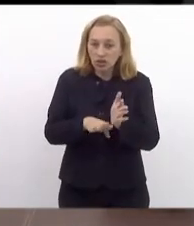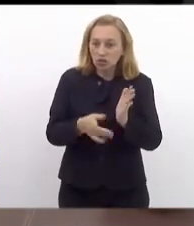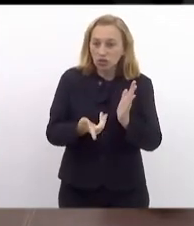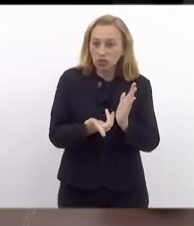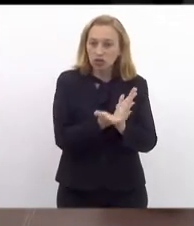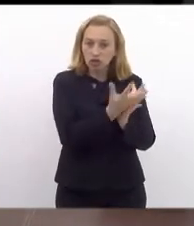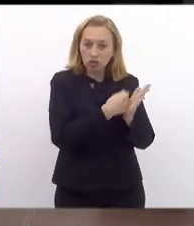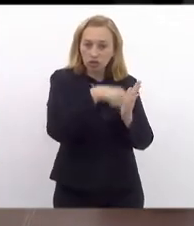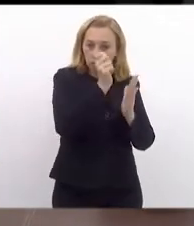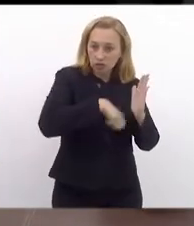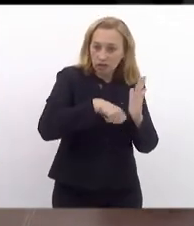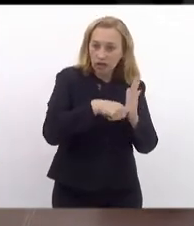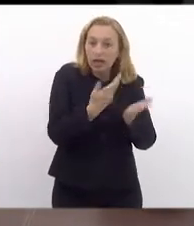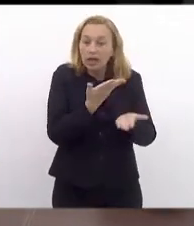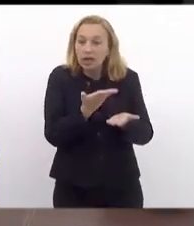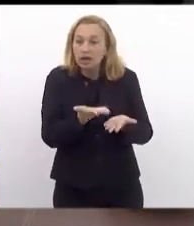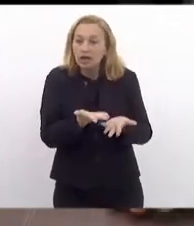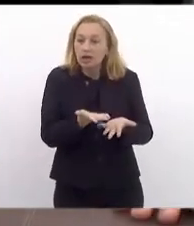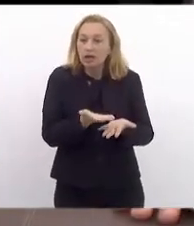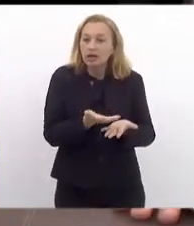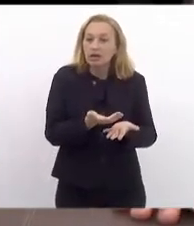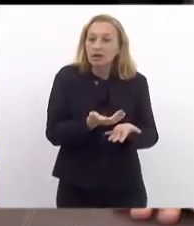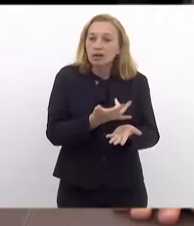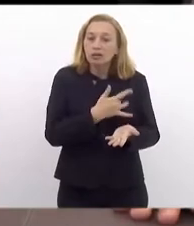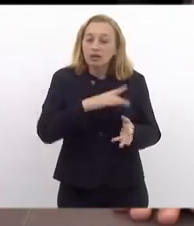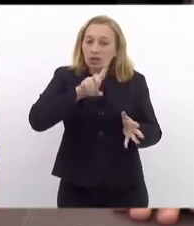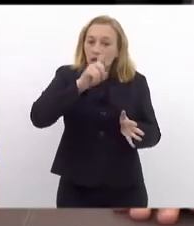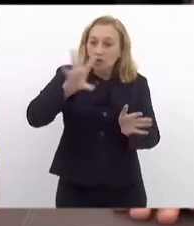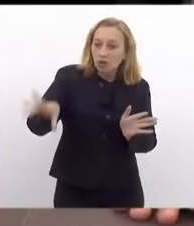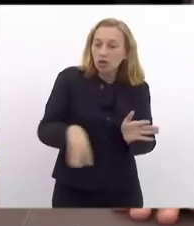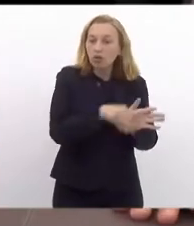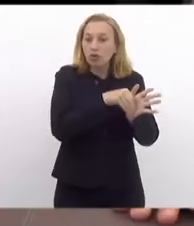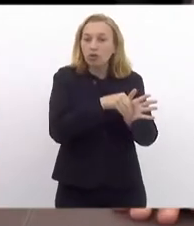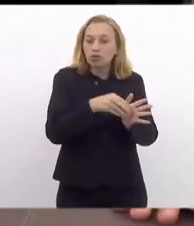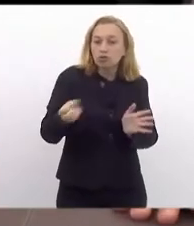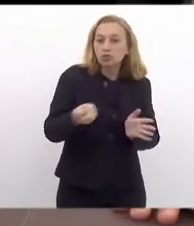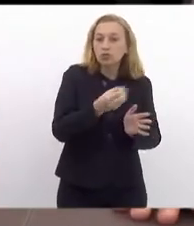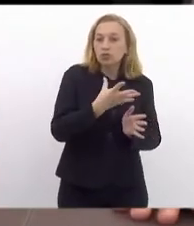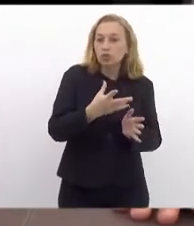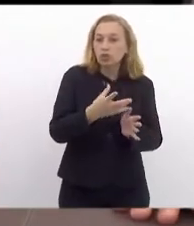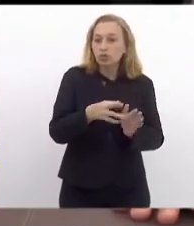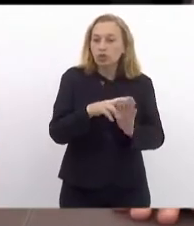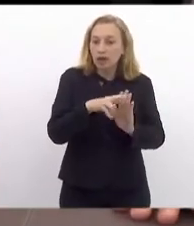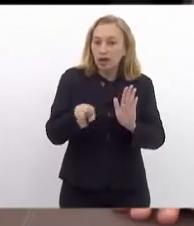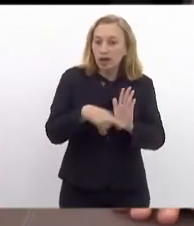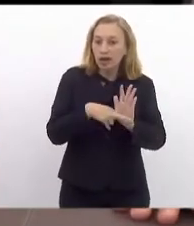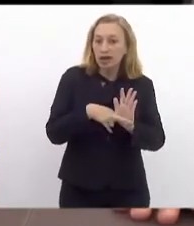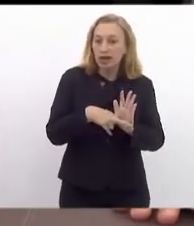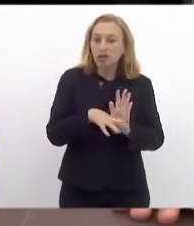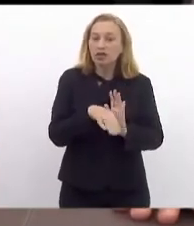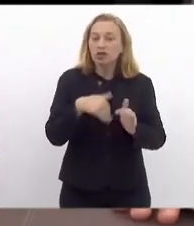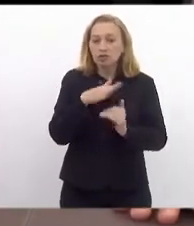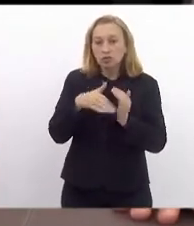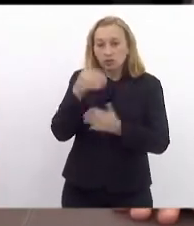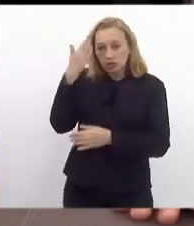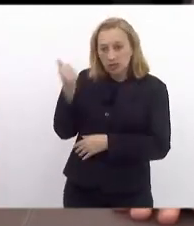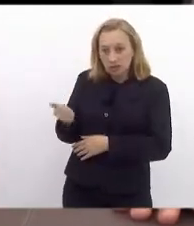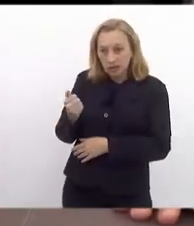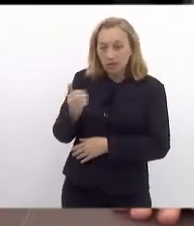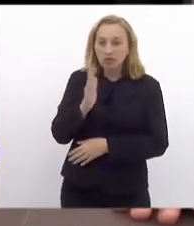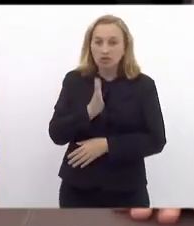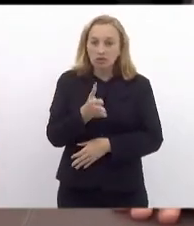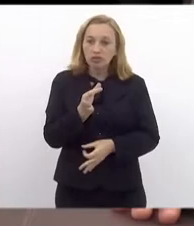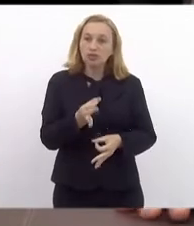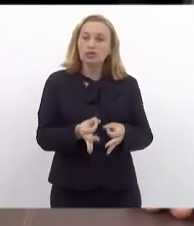sob Pena de não sermos incluídos nesse novo regime como todos sabem também é a foi até judicia e